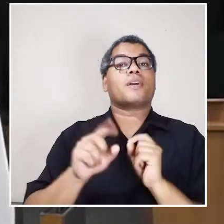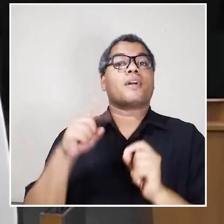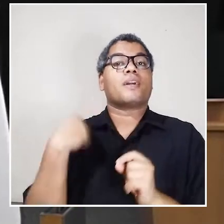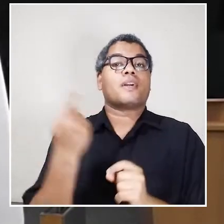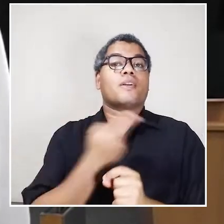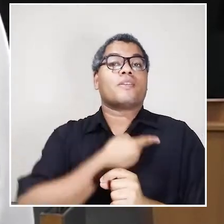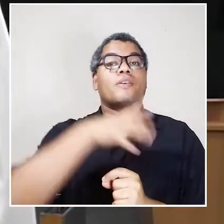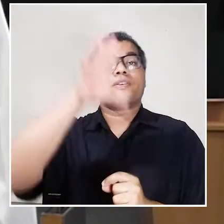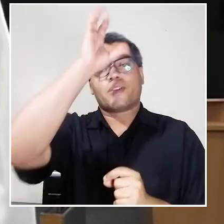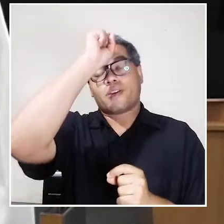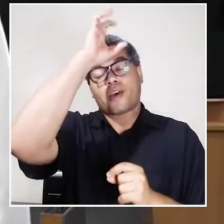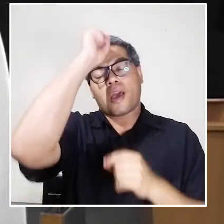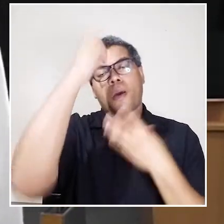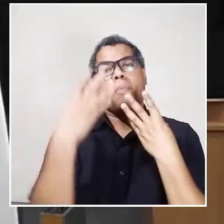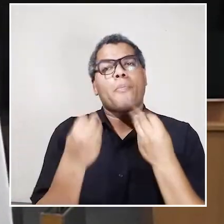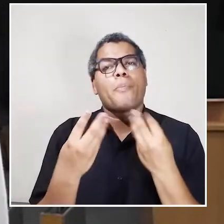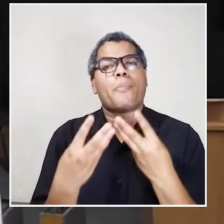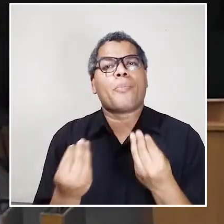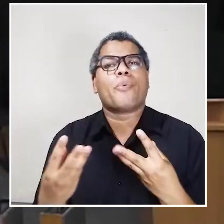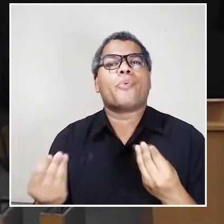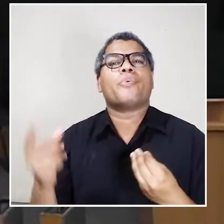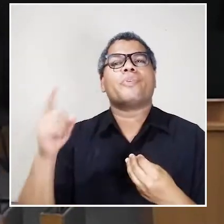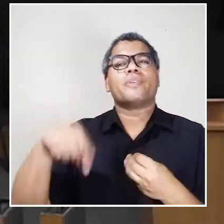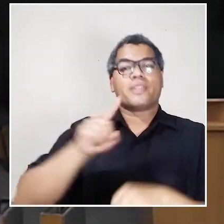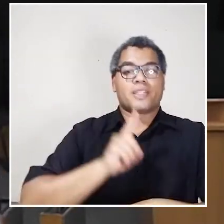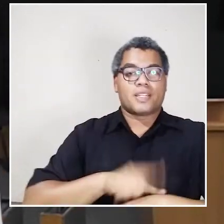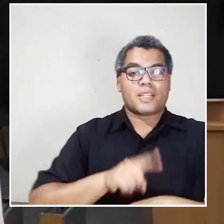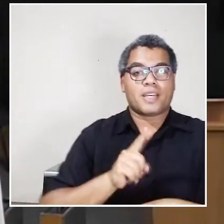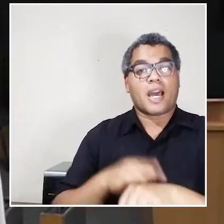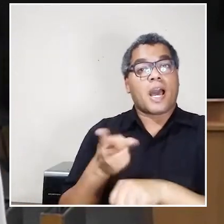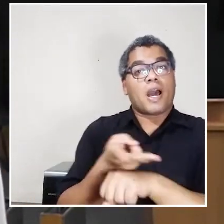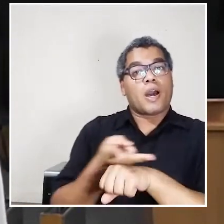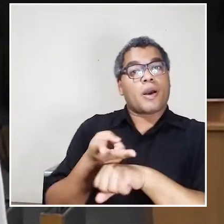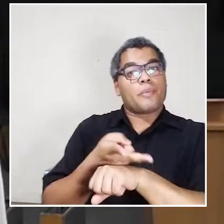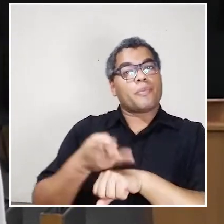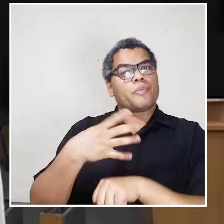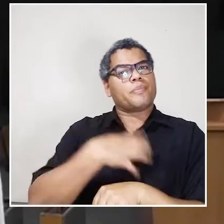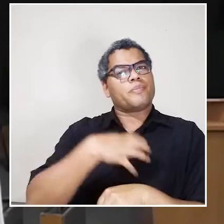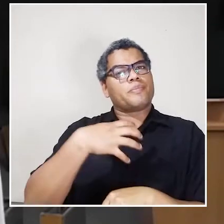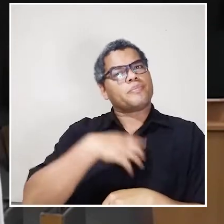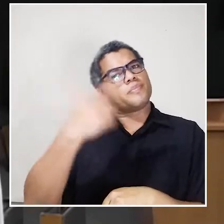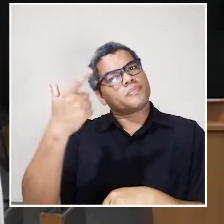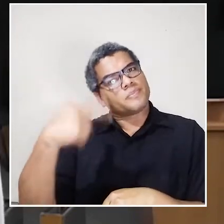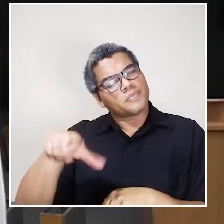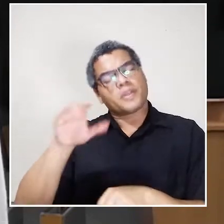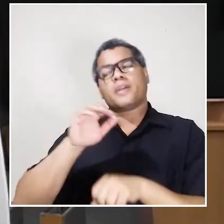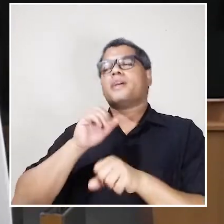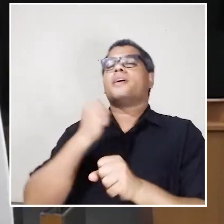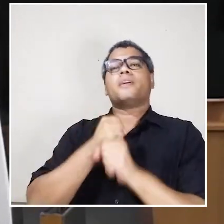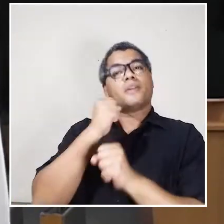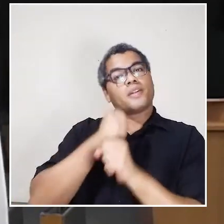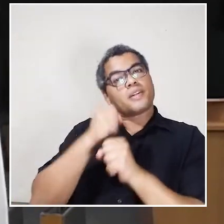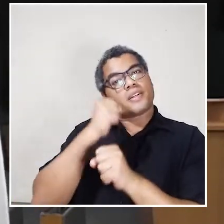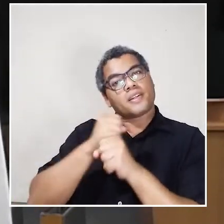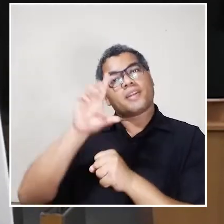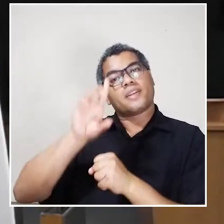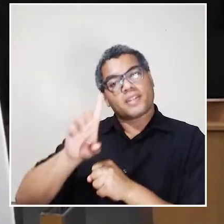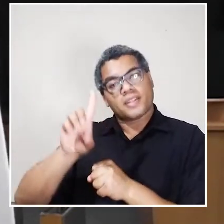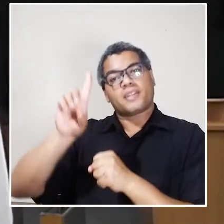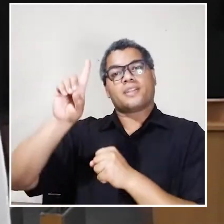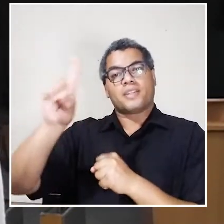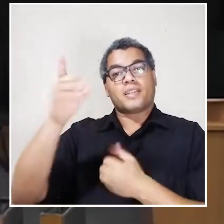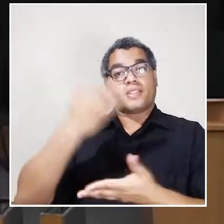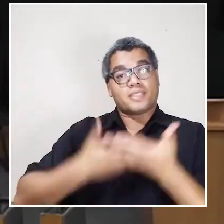que nós estamos aprendendo muito nesse tempo a buscar novas formas de fazer a obra do Senhor,